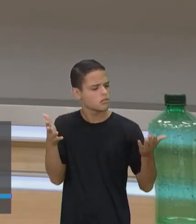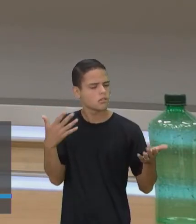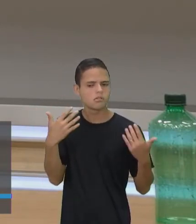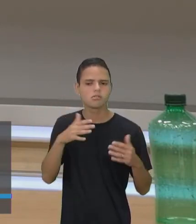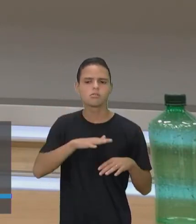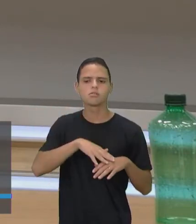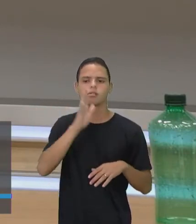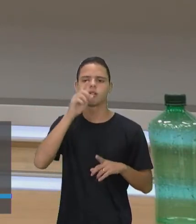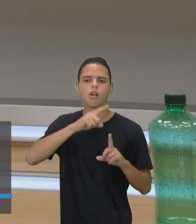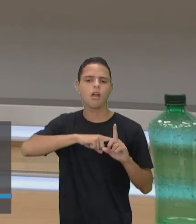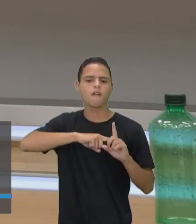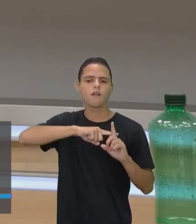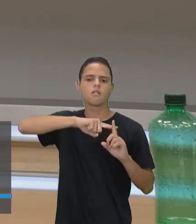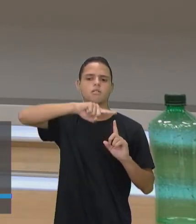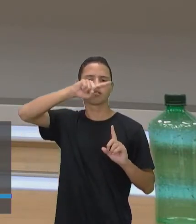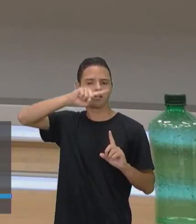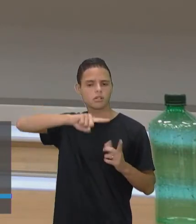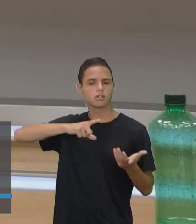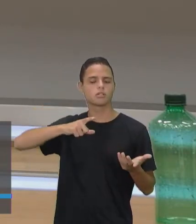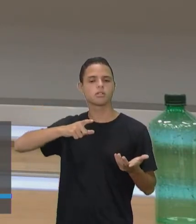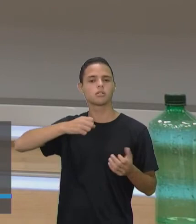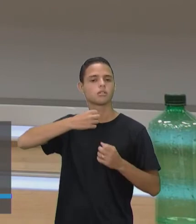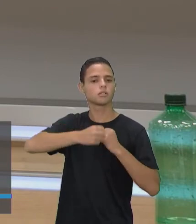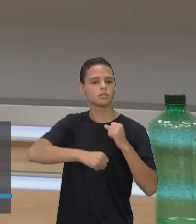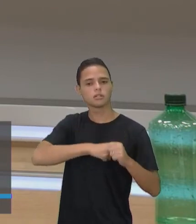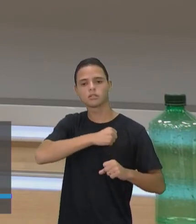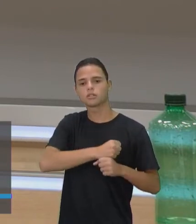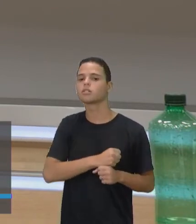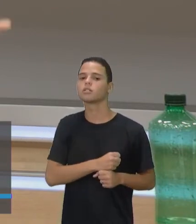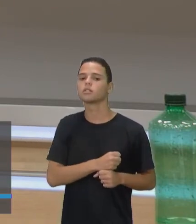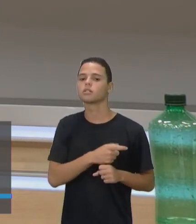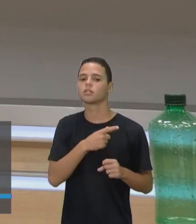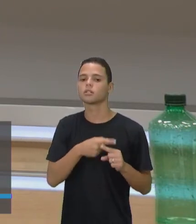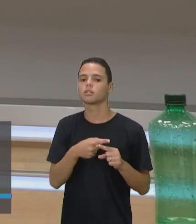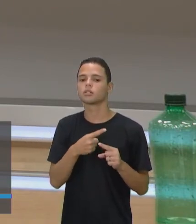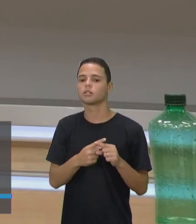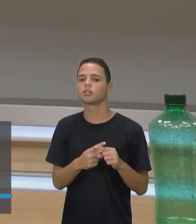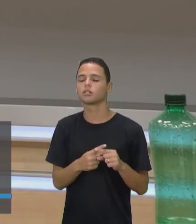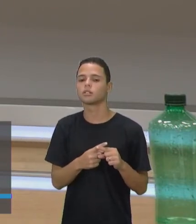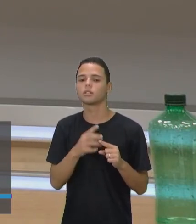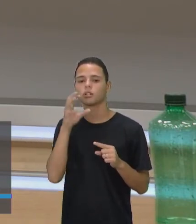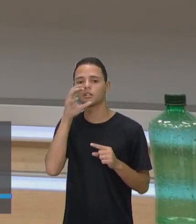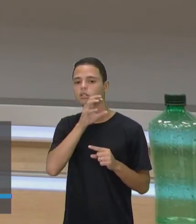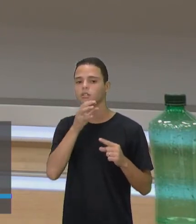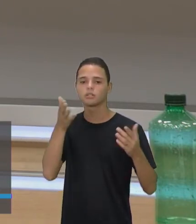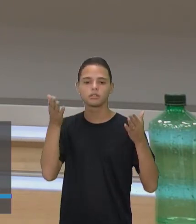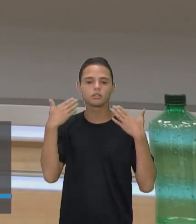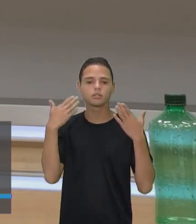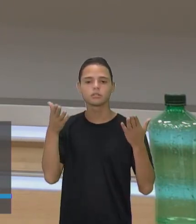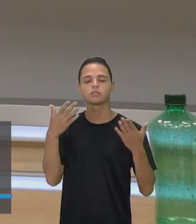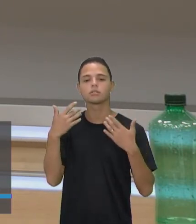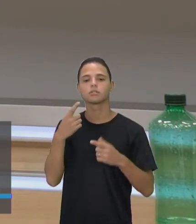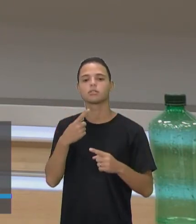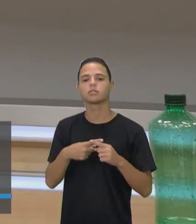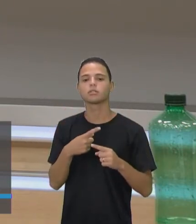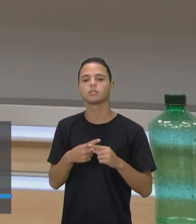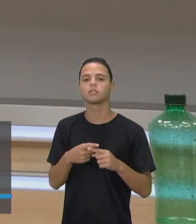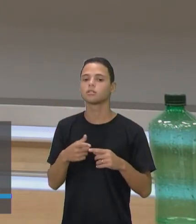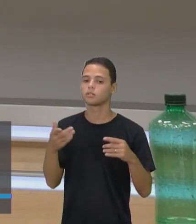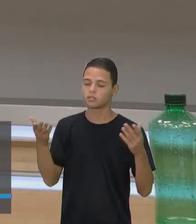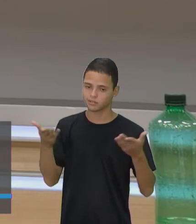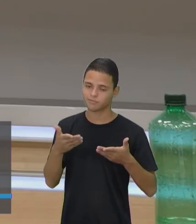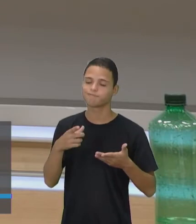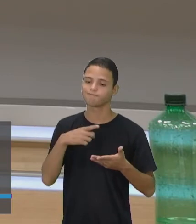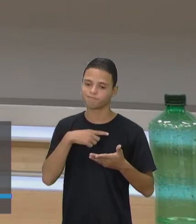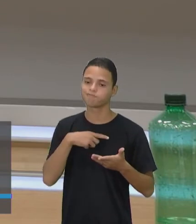o ano passado, né? E todo ano ela fala isso, porque todo ano está mais quente. Então, é algo que a gente já está colhendo os